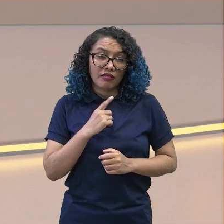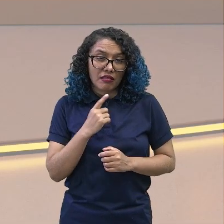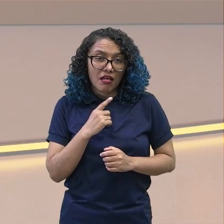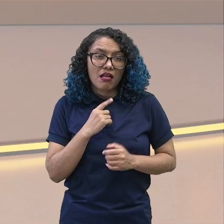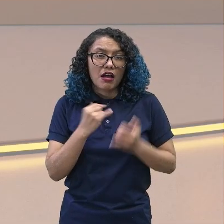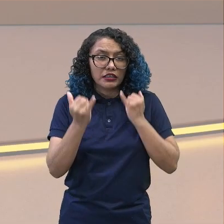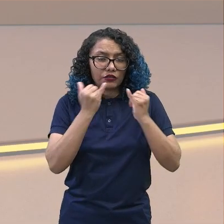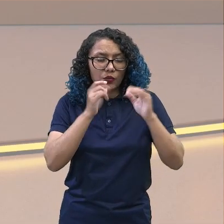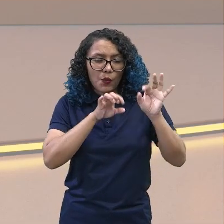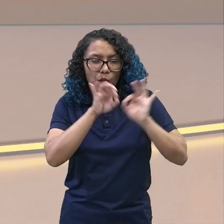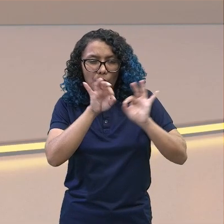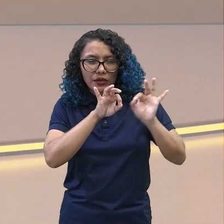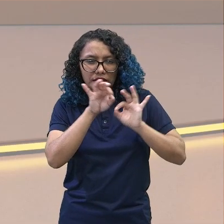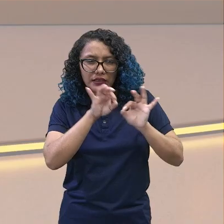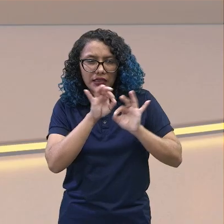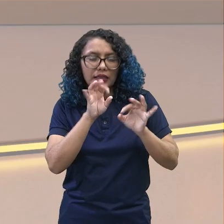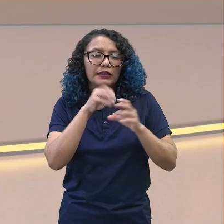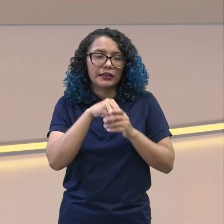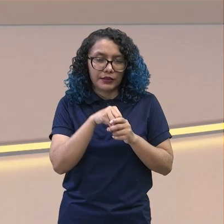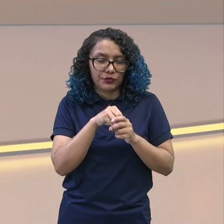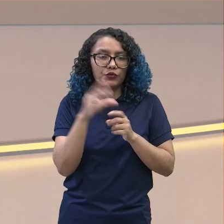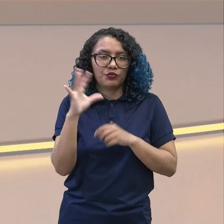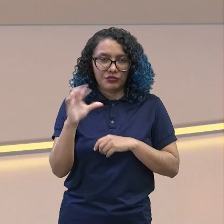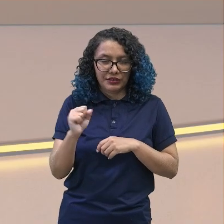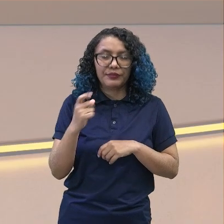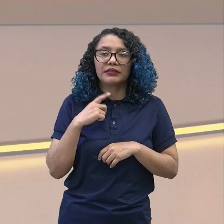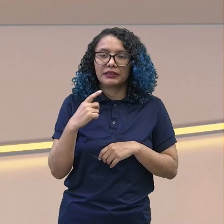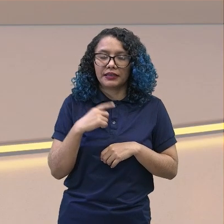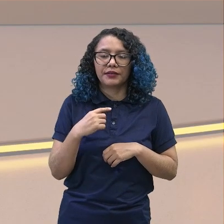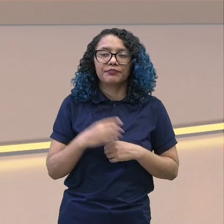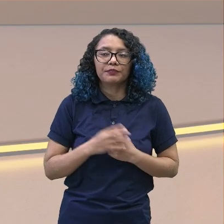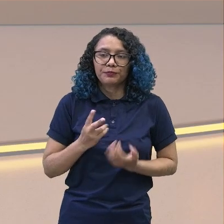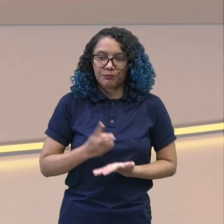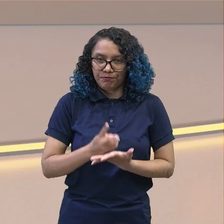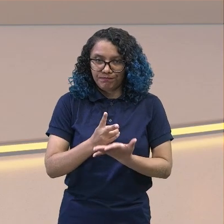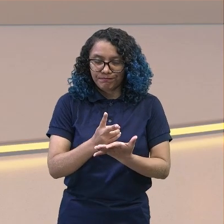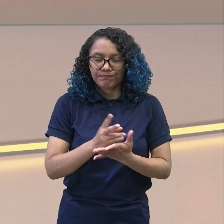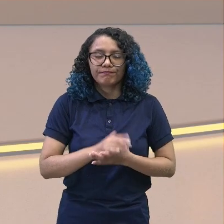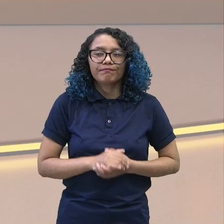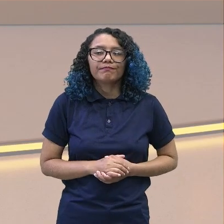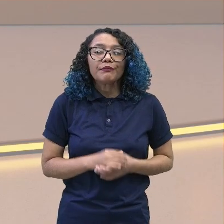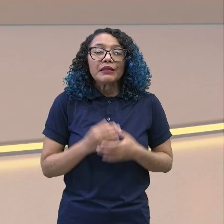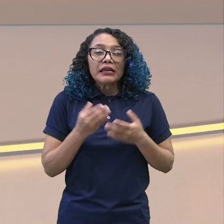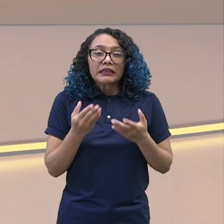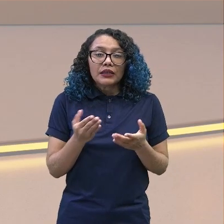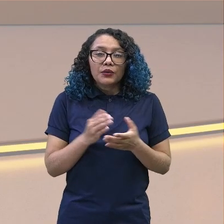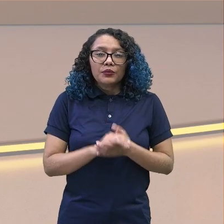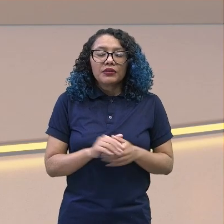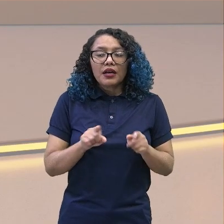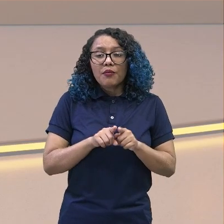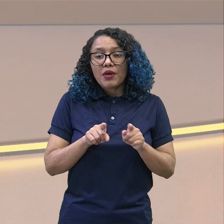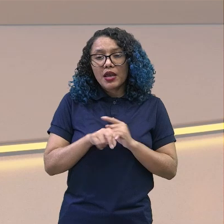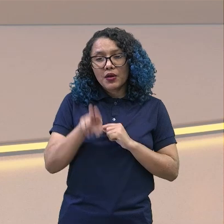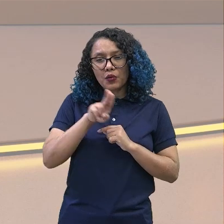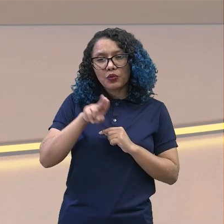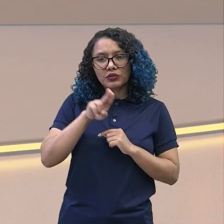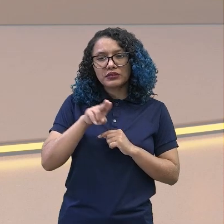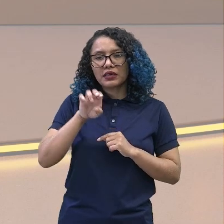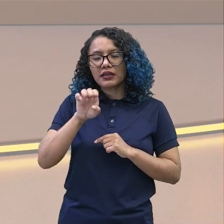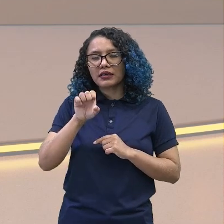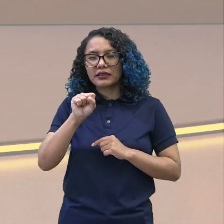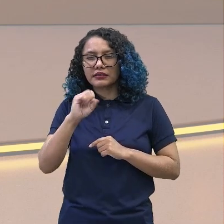informações organizadas dentro desse mapa também. Prosseguindo em relação ao mapa, a gente observa que ele utiliza ali